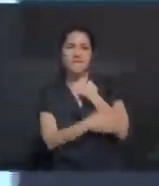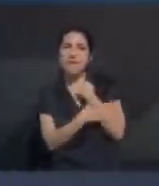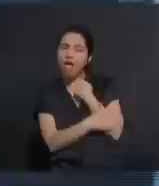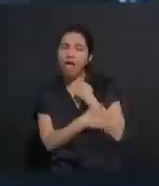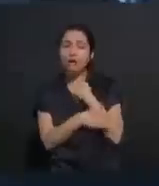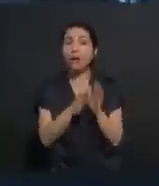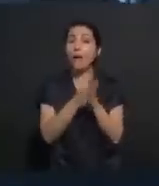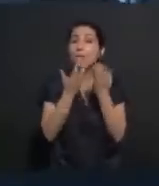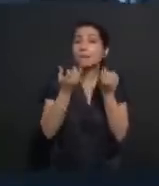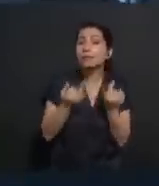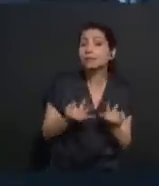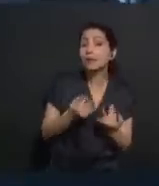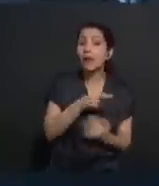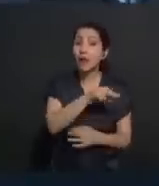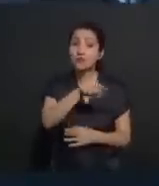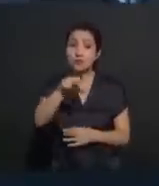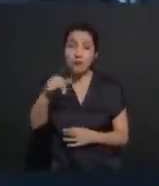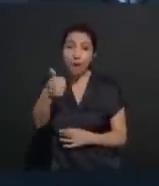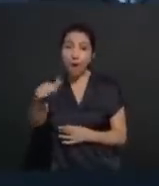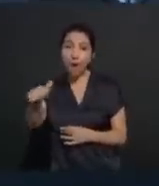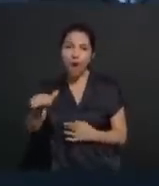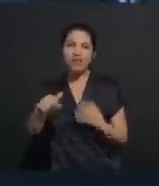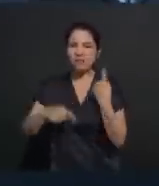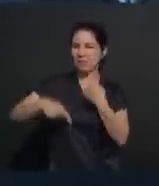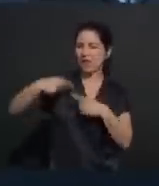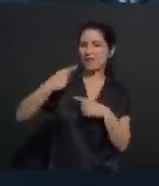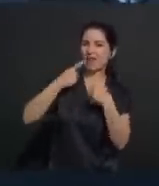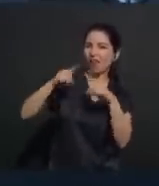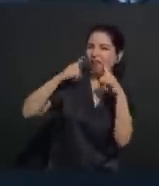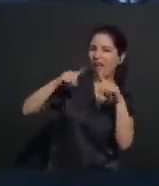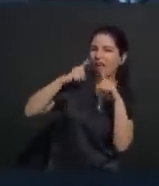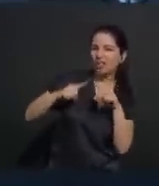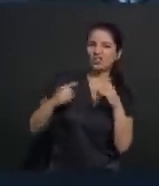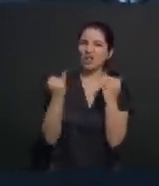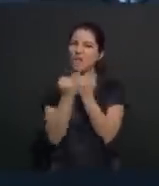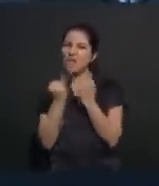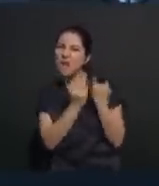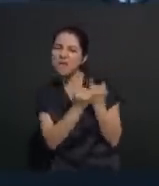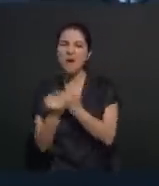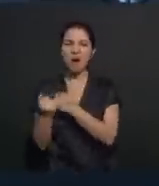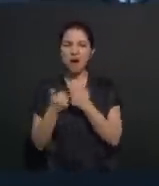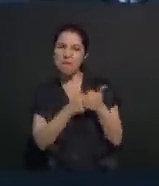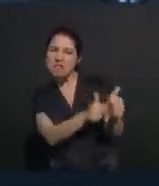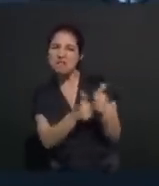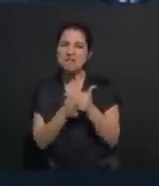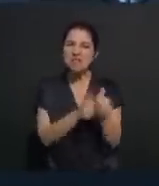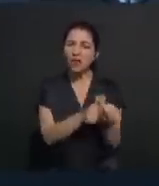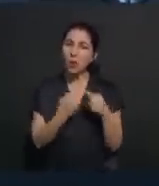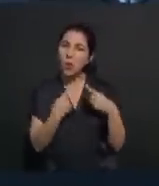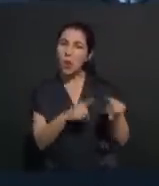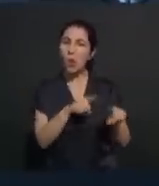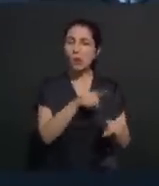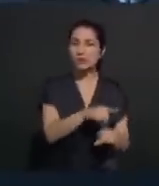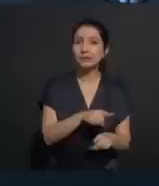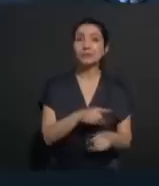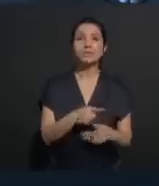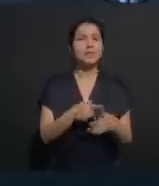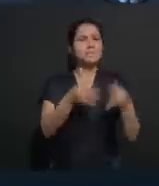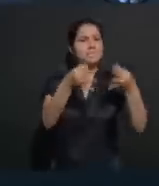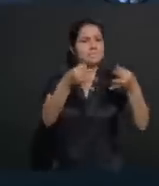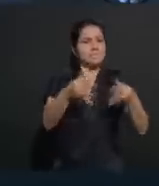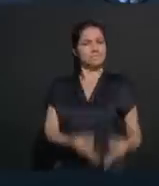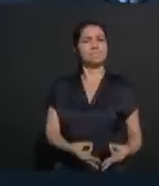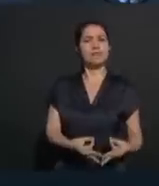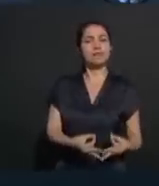diz que os irmãos ficavam falando mal do Zé, perseguindo. E para piorar, o Zé era tão